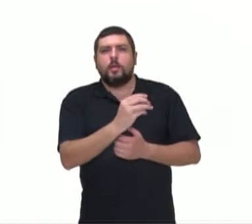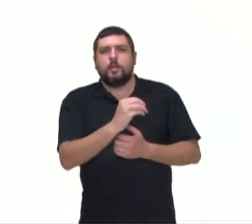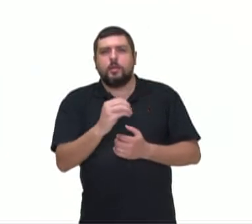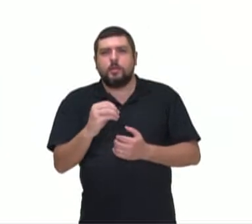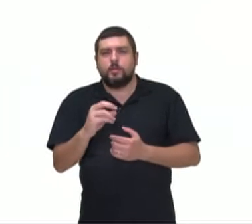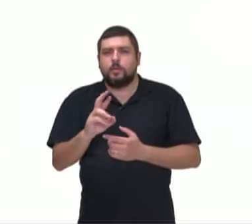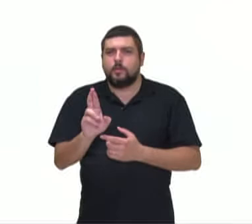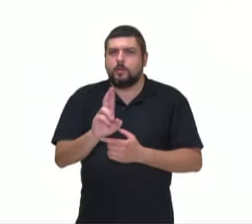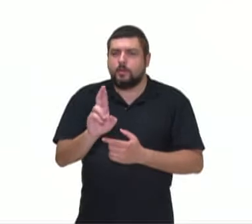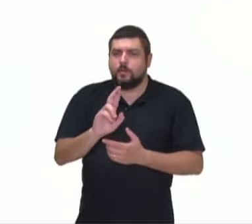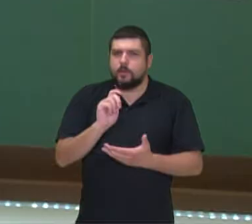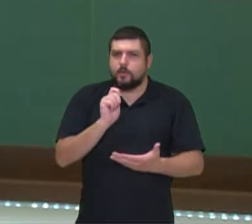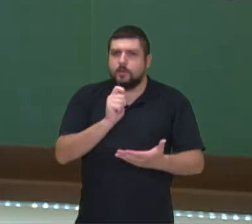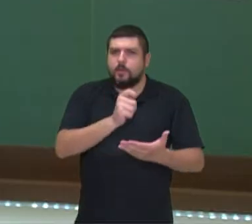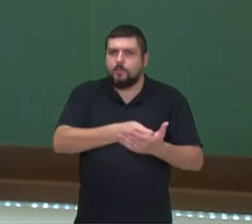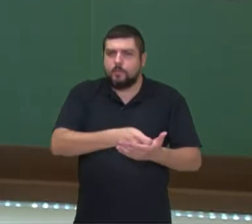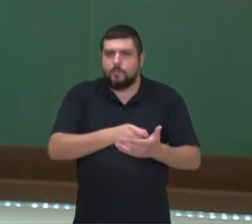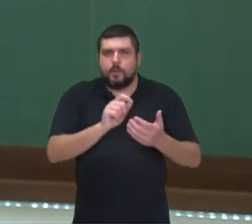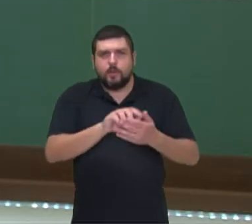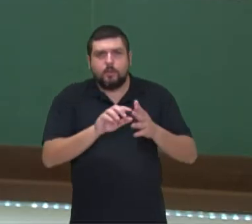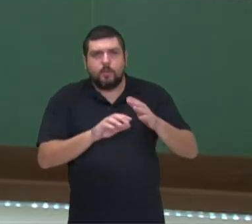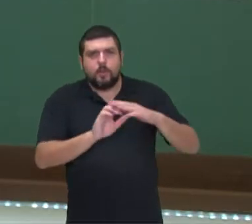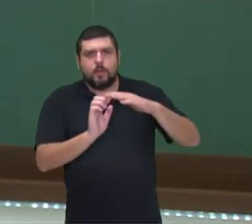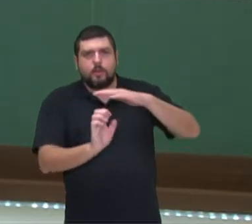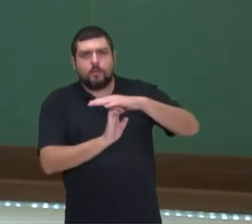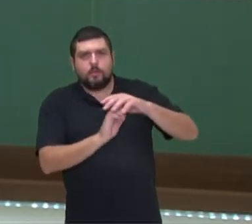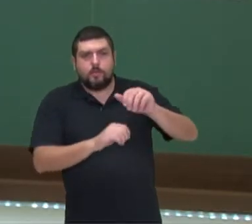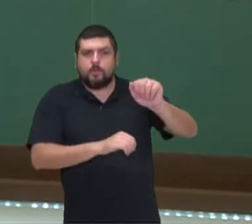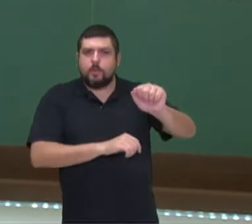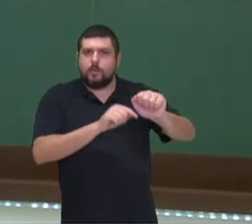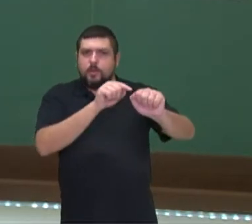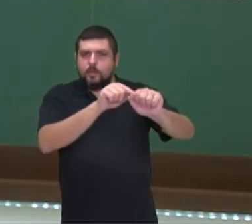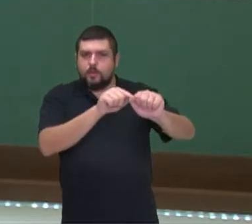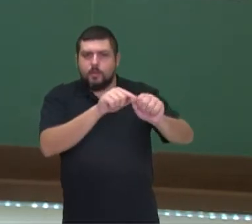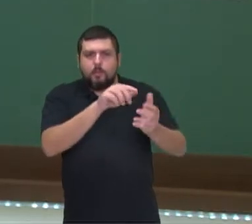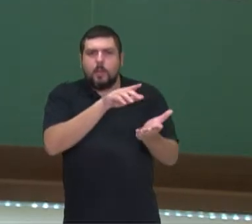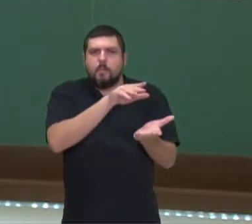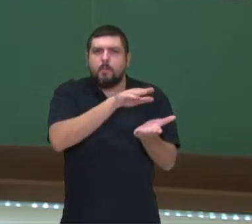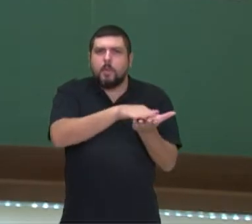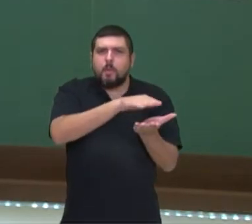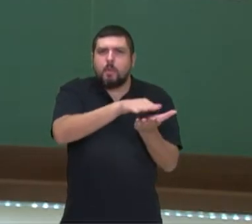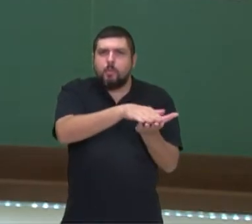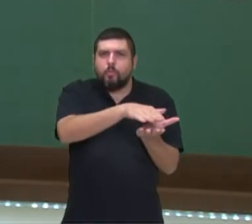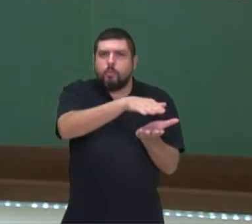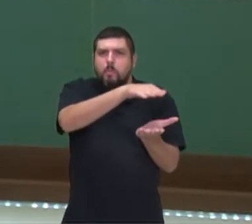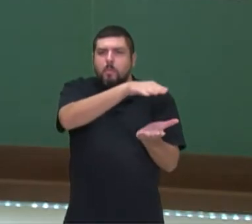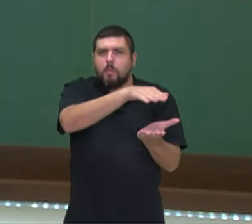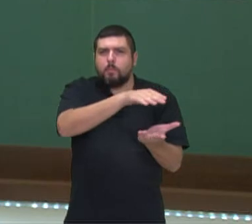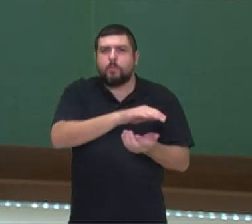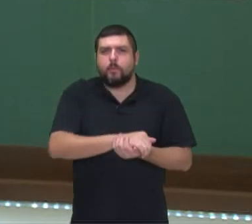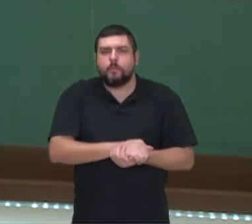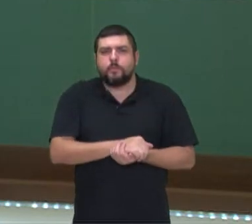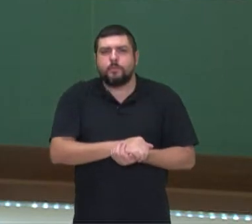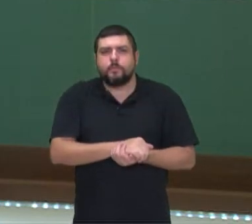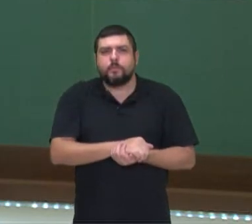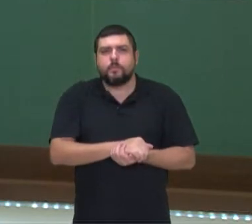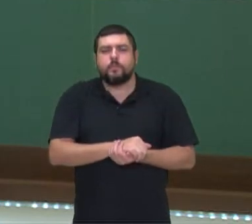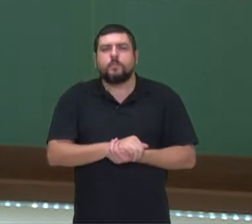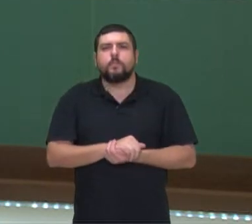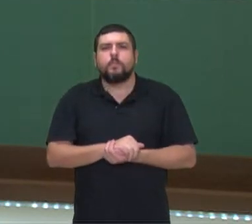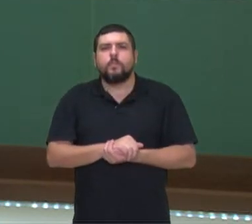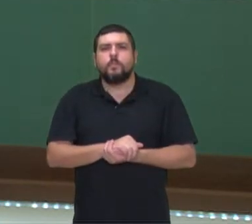esse será o gasto que o Lucas terá para produzir esses 3.000 folhetos. Ai, professora, eu só